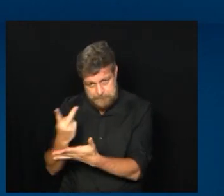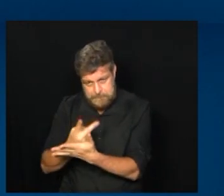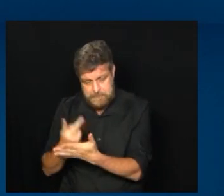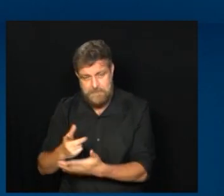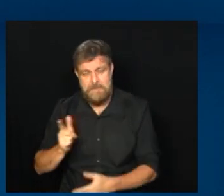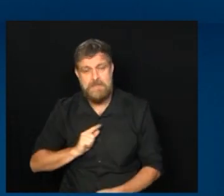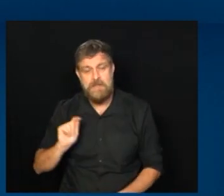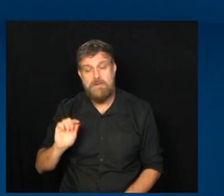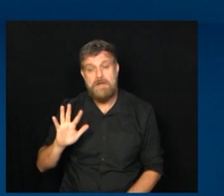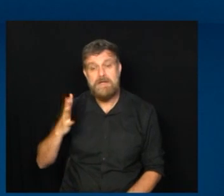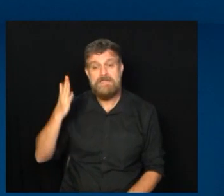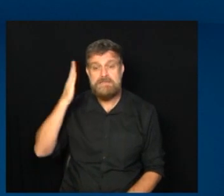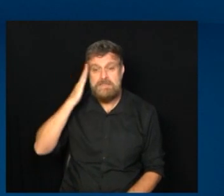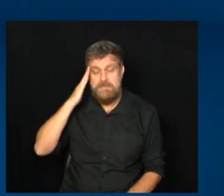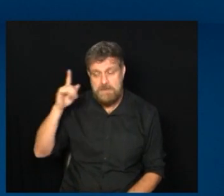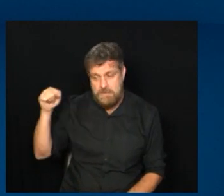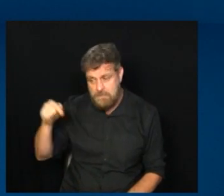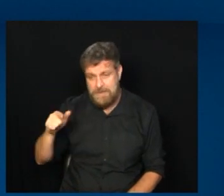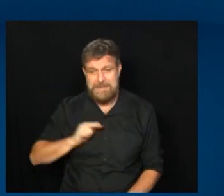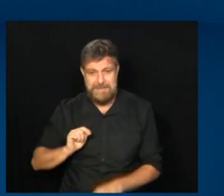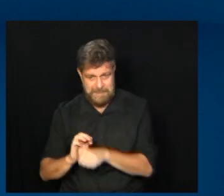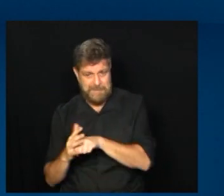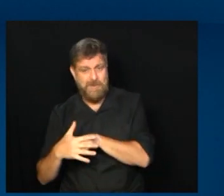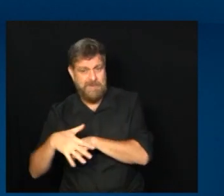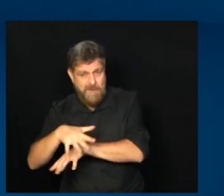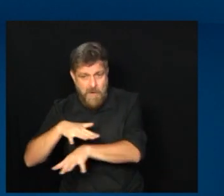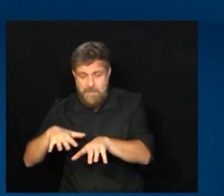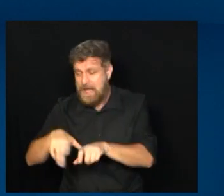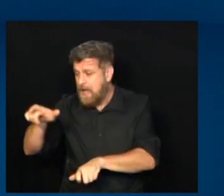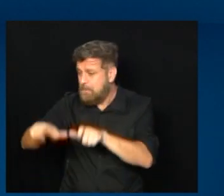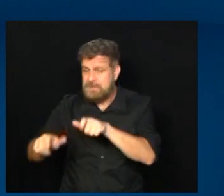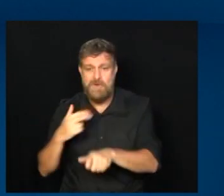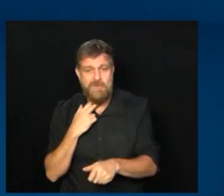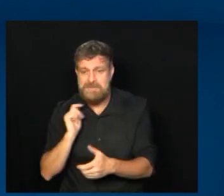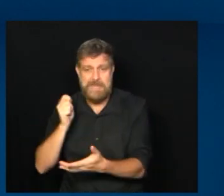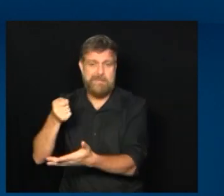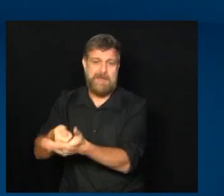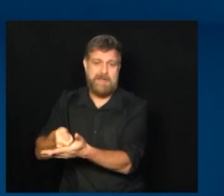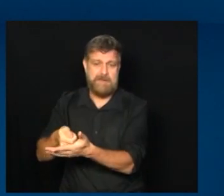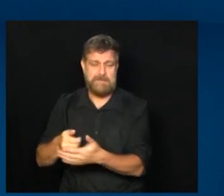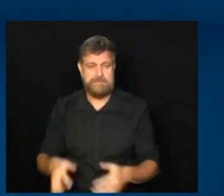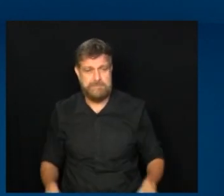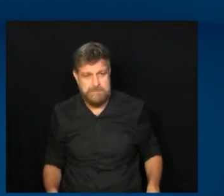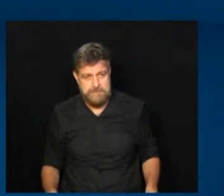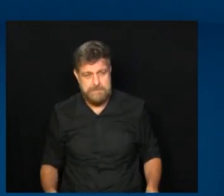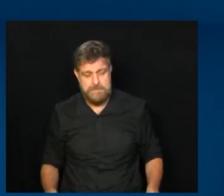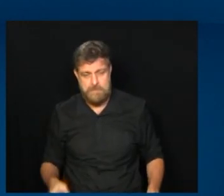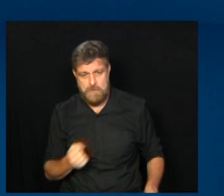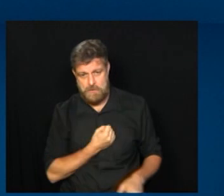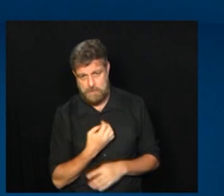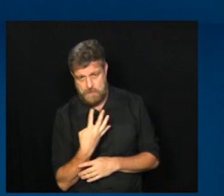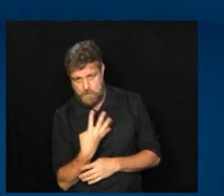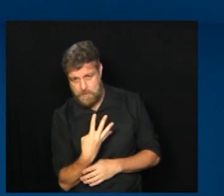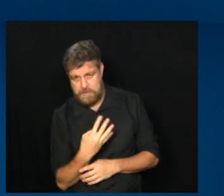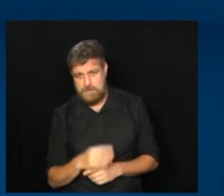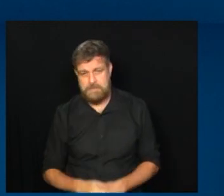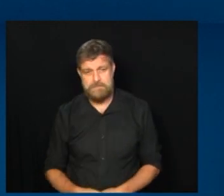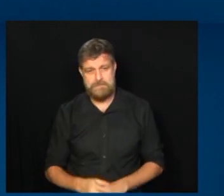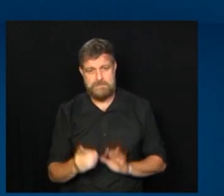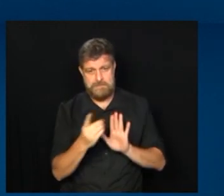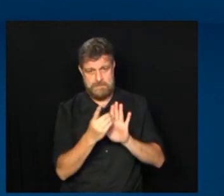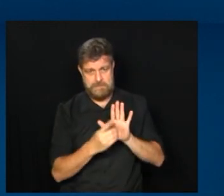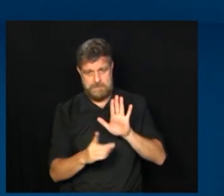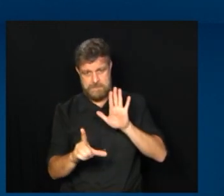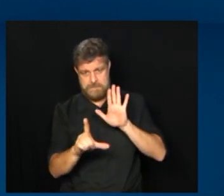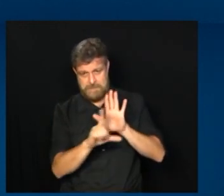em consideração os impactos gerados pela pandemia da Covid-19 em Campinas. O item 4 é o turno único de discussão